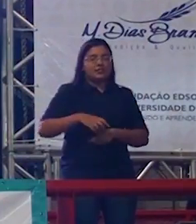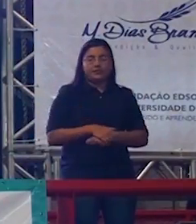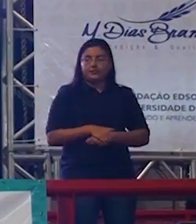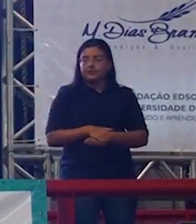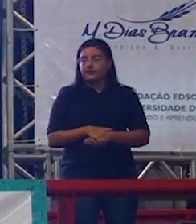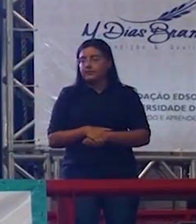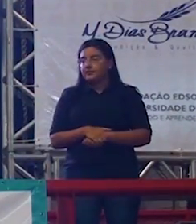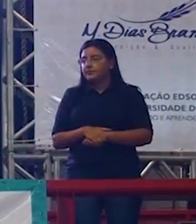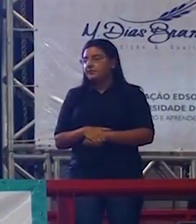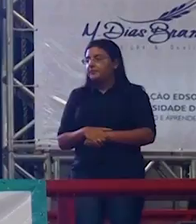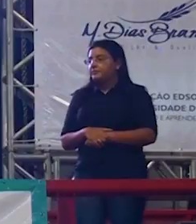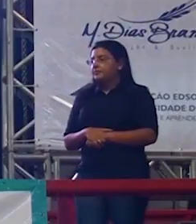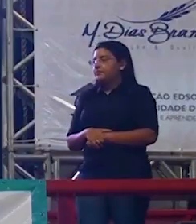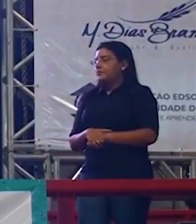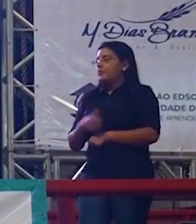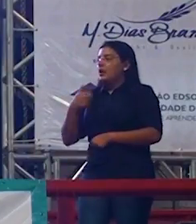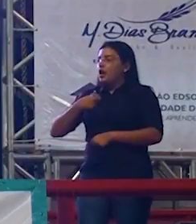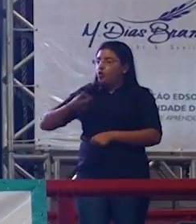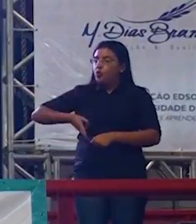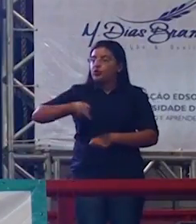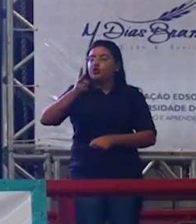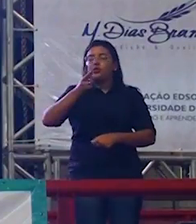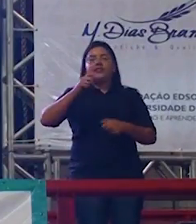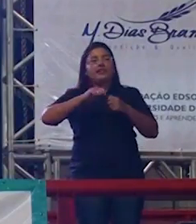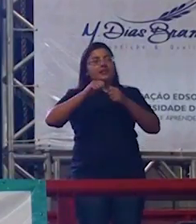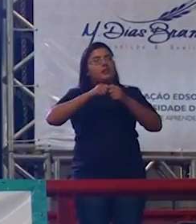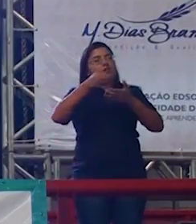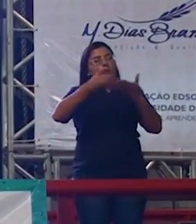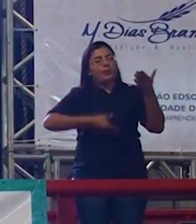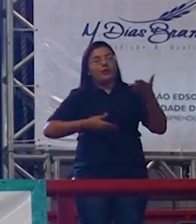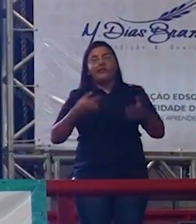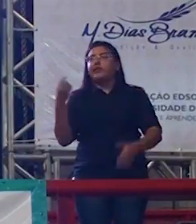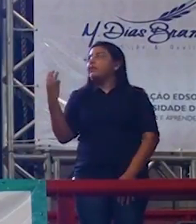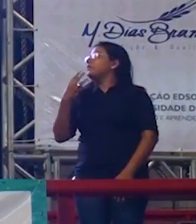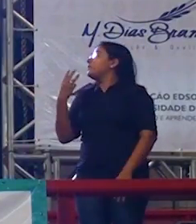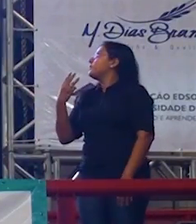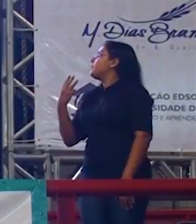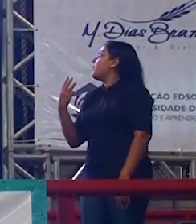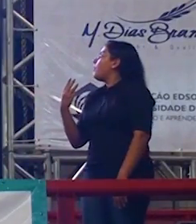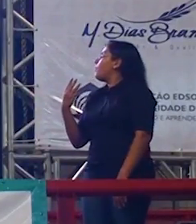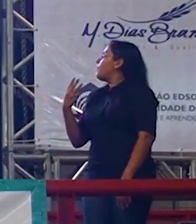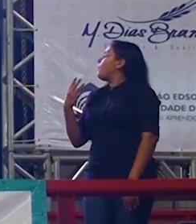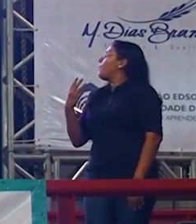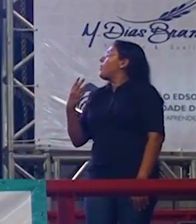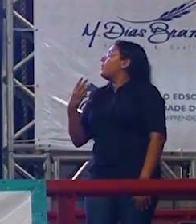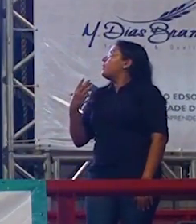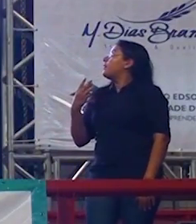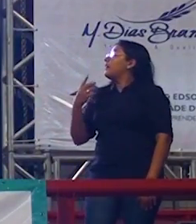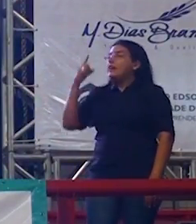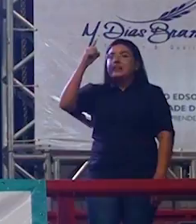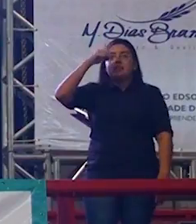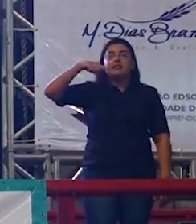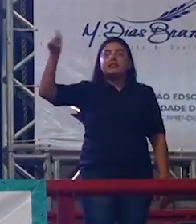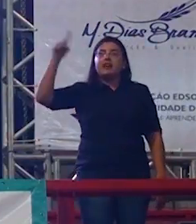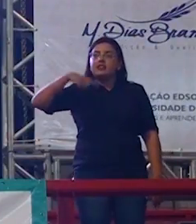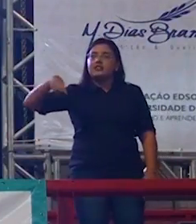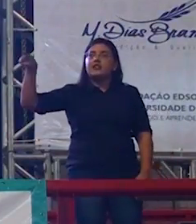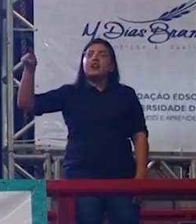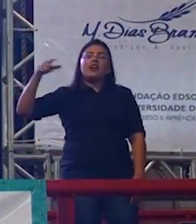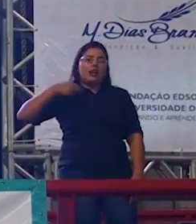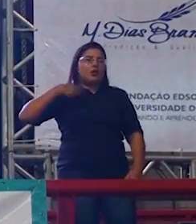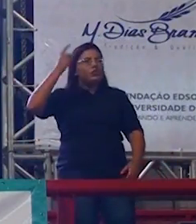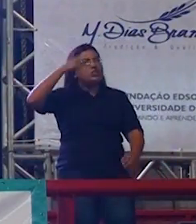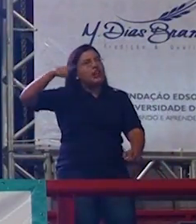2 itens. Aí eu continuei fazendo a prova, ó. Na questão 3 eu botei 2C. O que é que significa 2C? Certeza